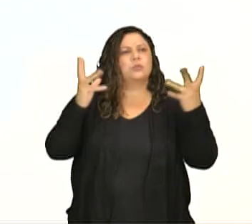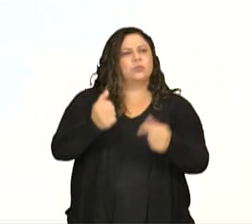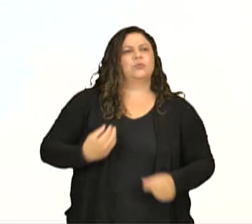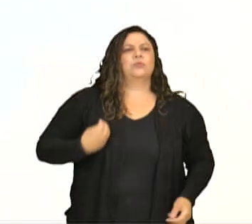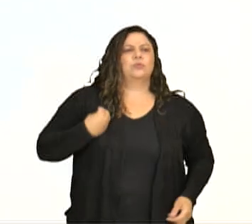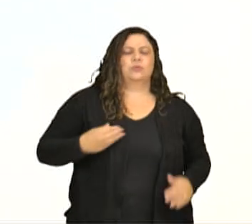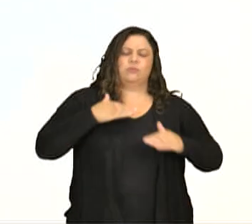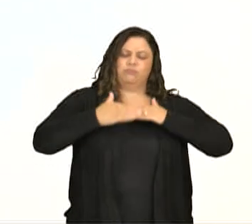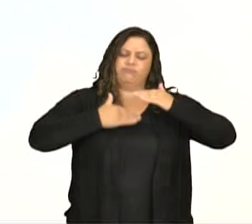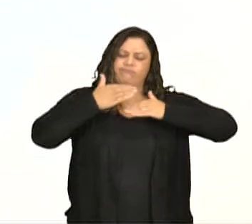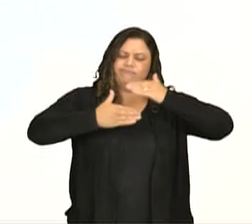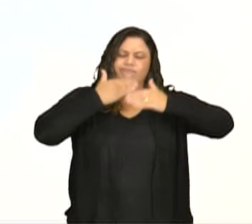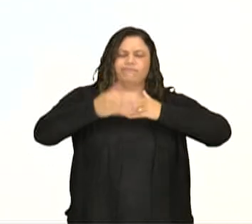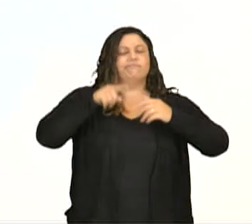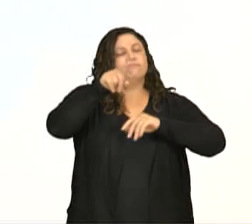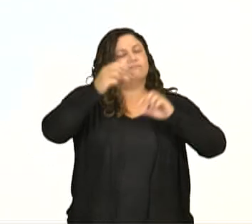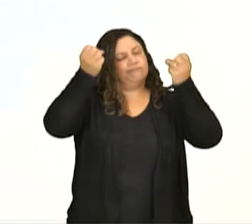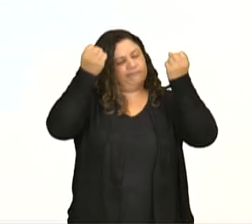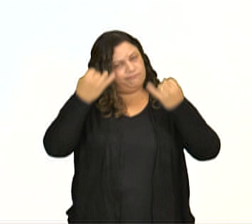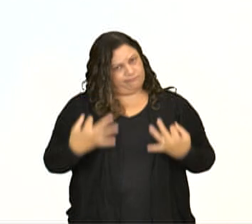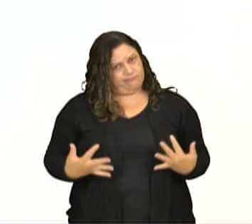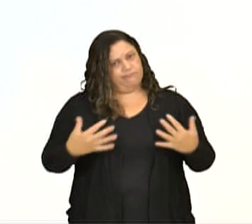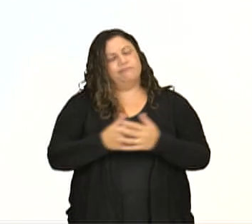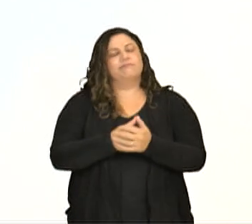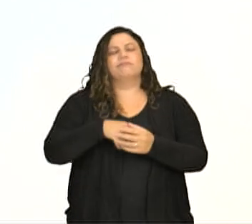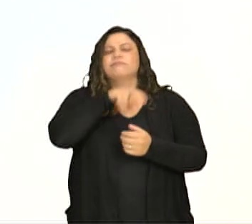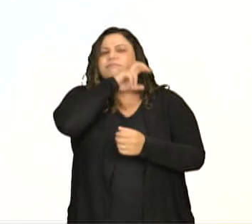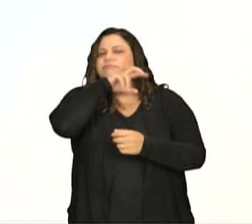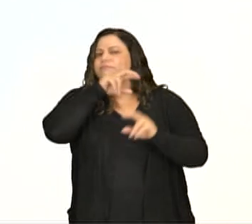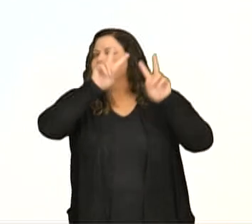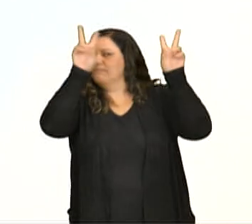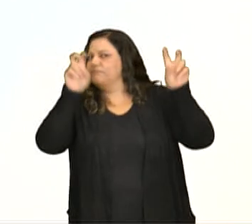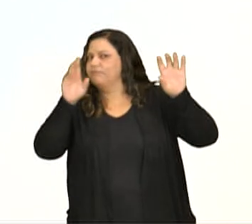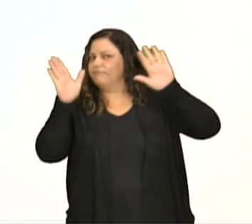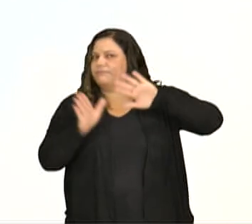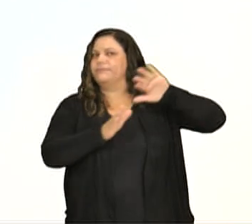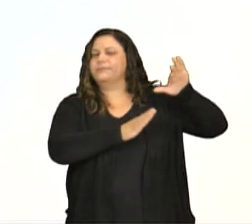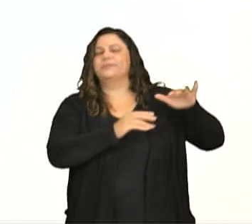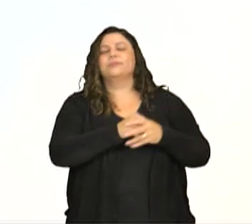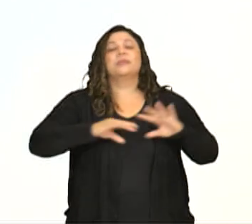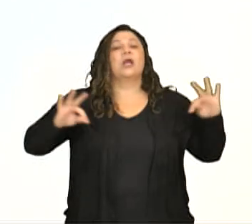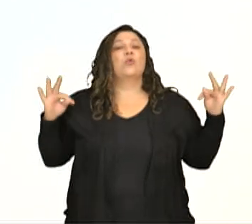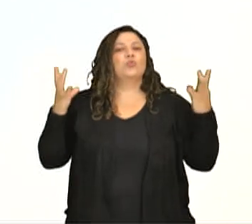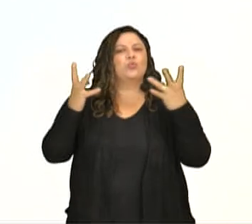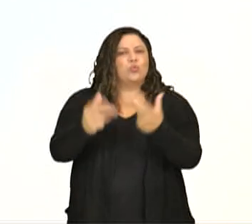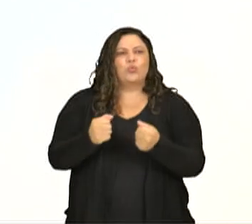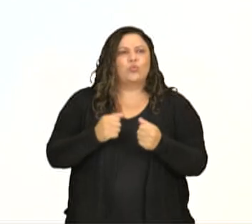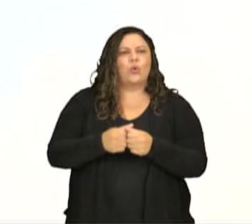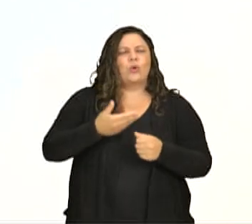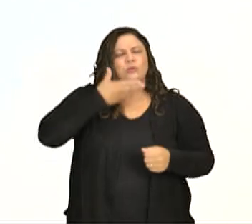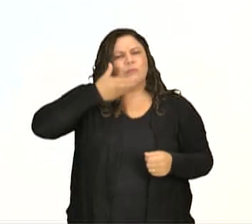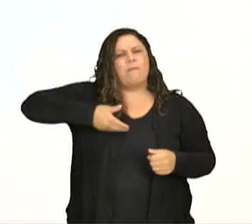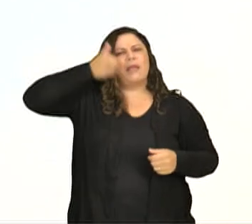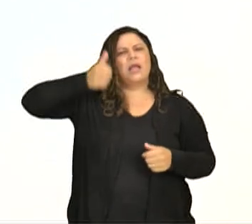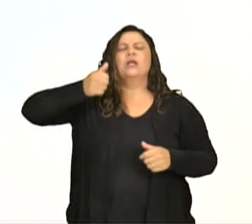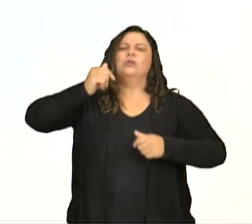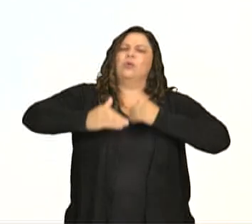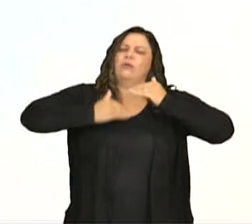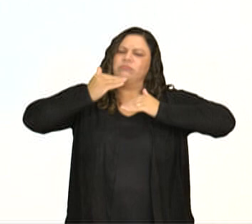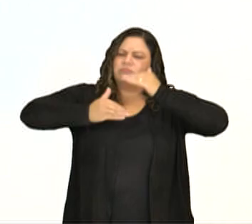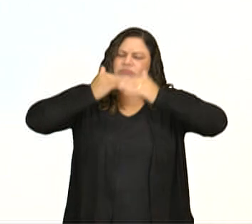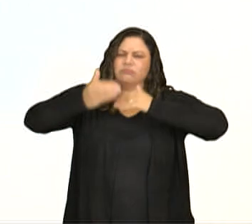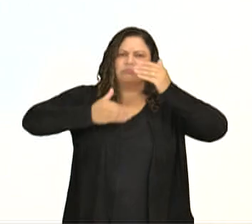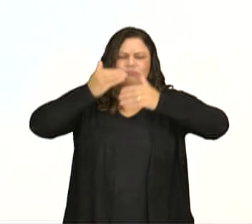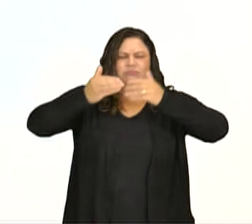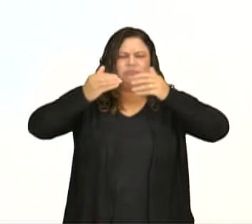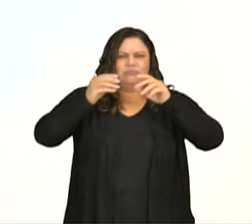vivos evoluem. Olha o que eu acabei de falar ali, gente, com relação às cobras. Isso significa dizer que todos eles melhoram cada vez mais e se